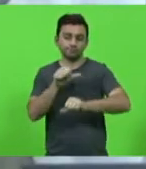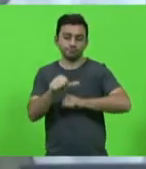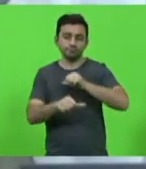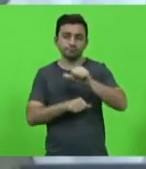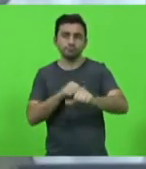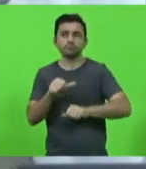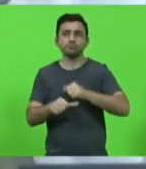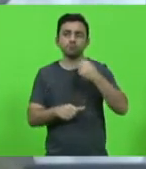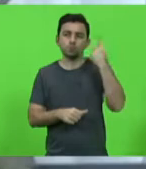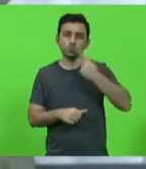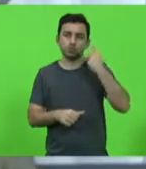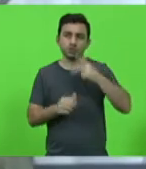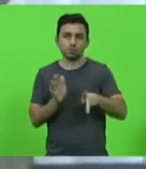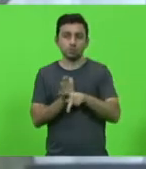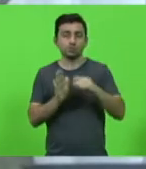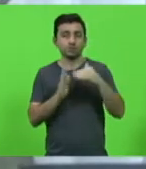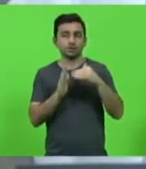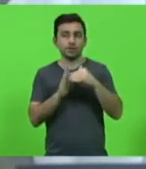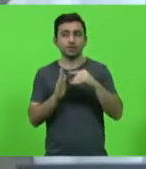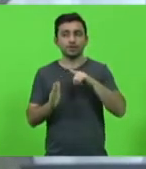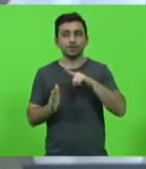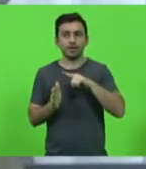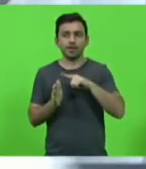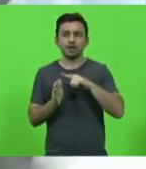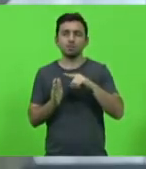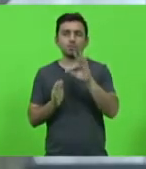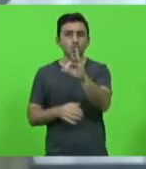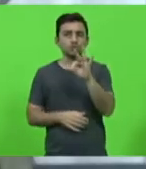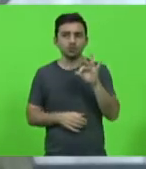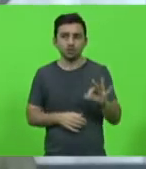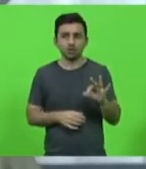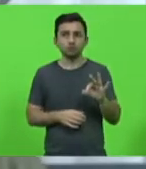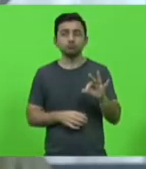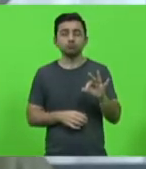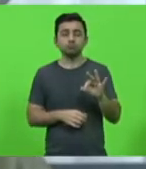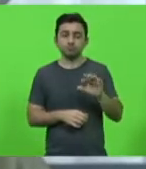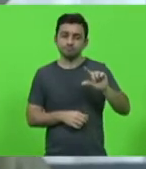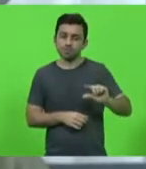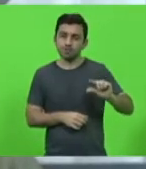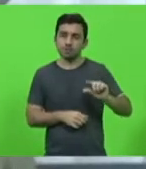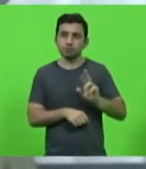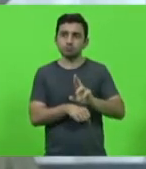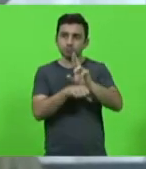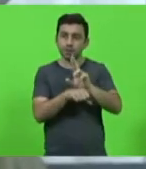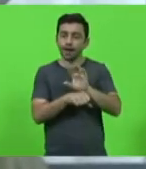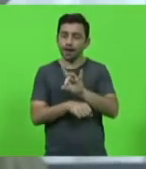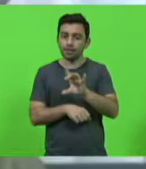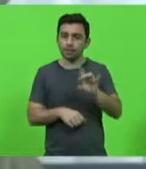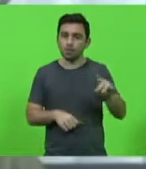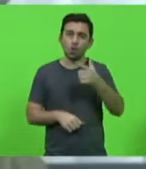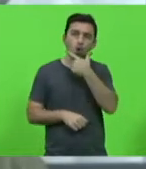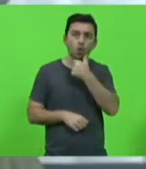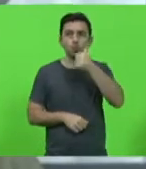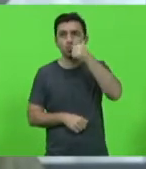Senado, que reserva um percentual mínimo de representação de cada gênero, homem ou